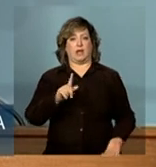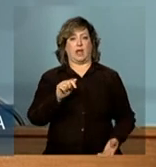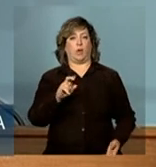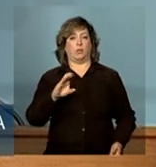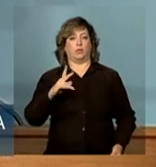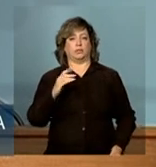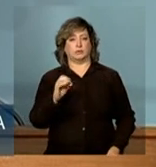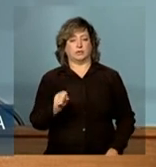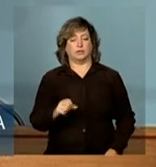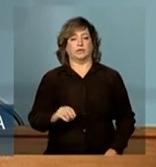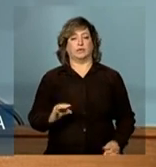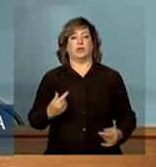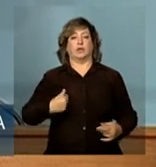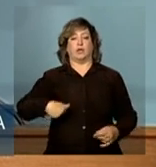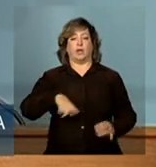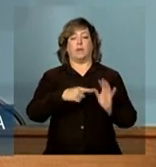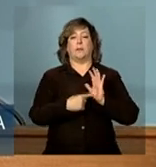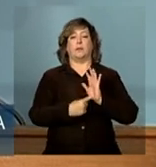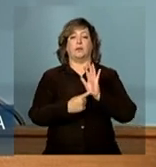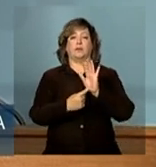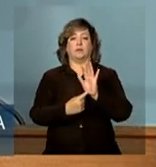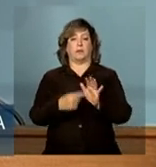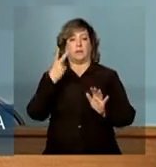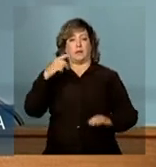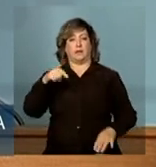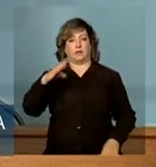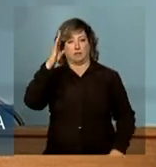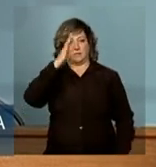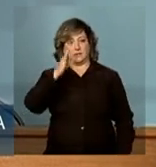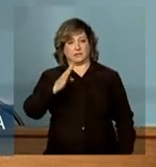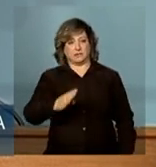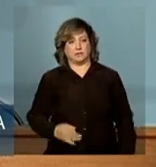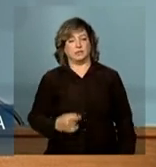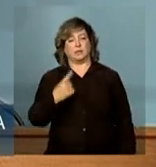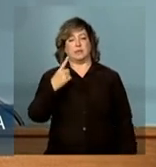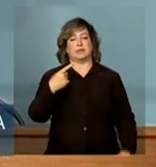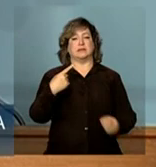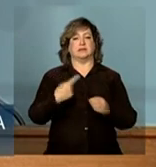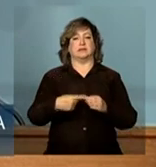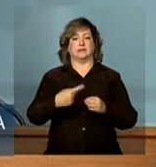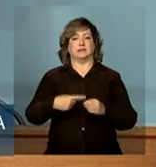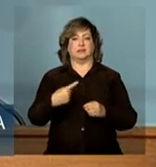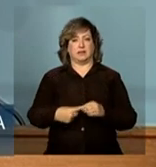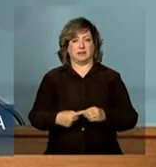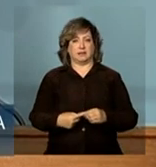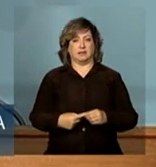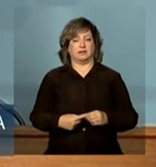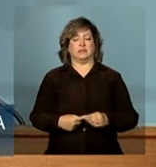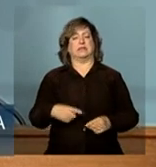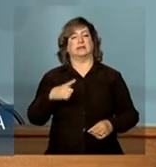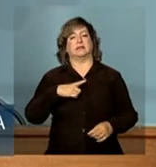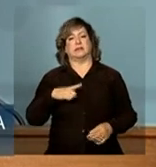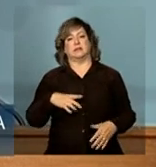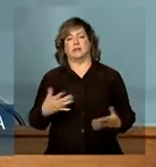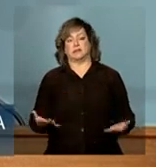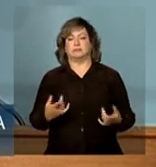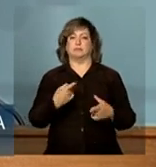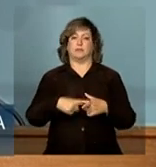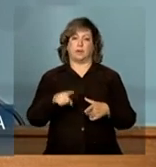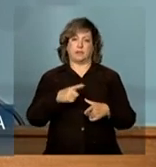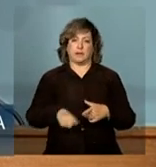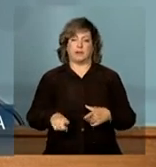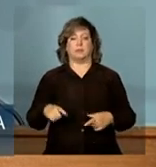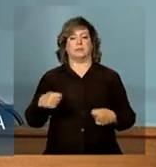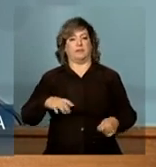gaúchas, mostramos para o Brasil uma cidade, obviamente, que tem seus problemas, que tem